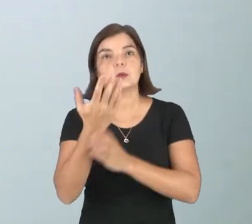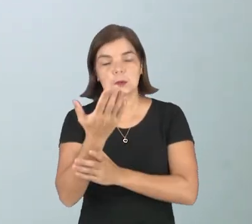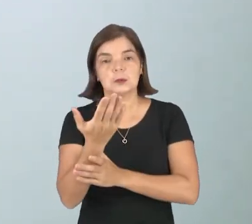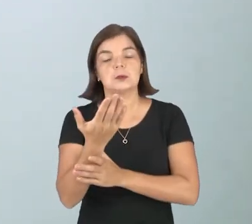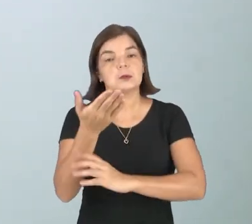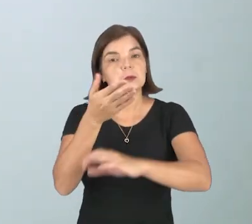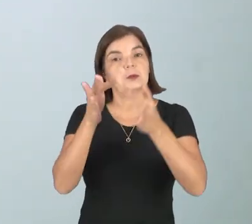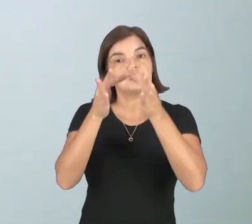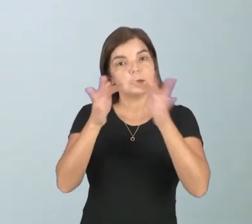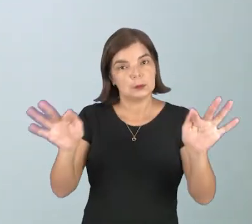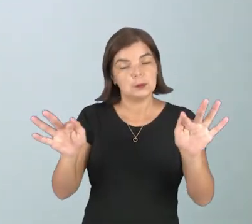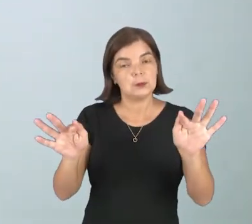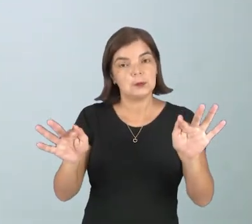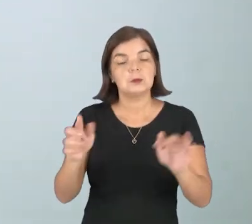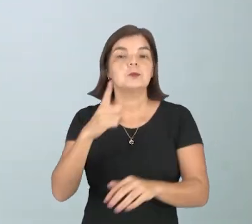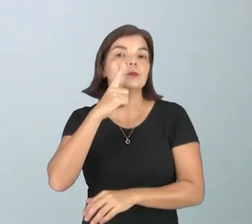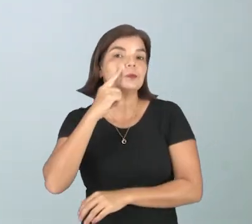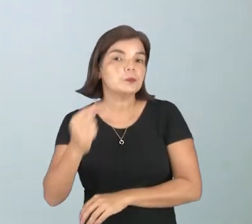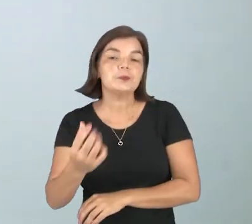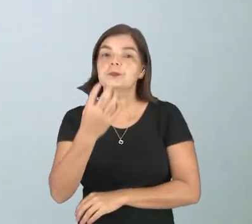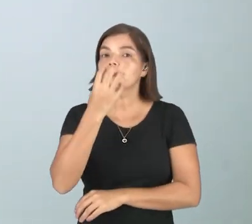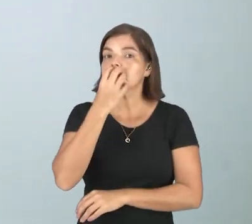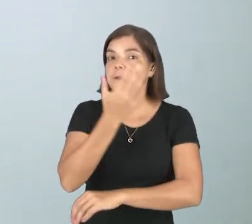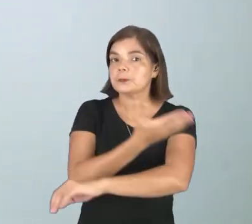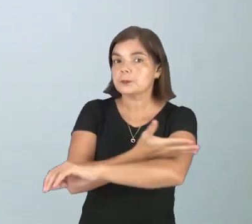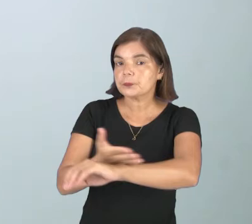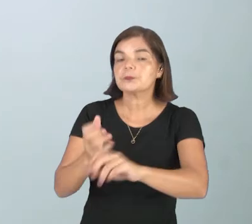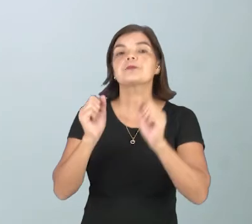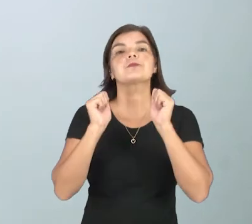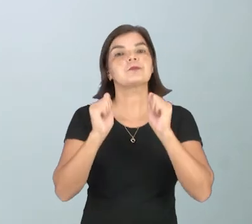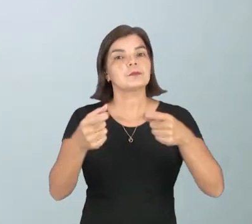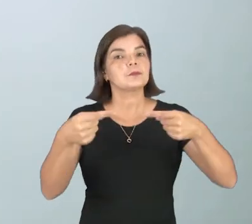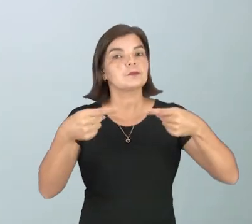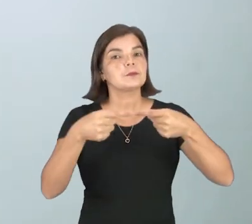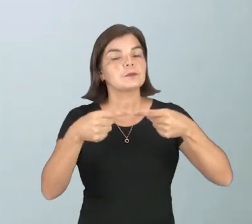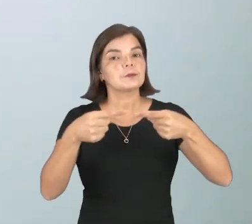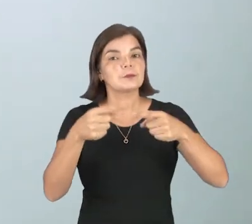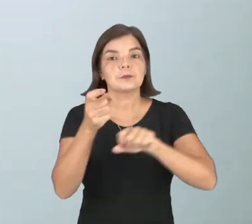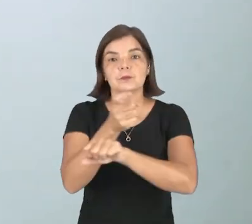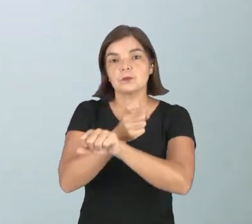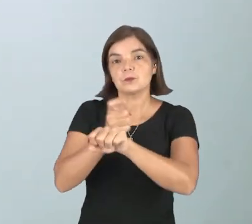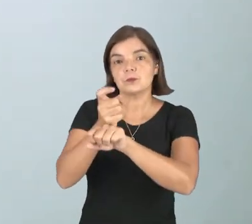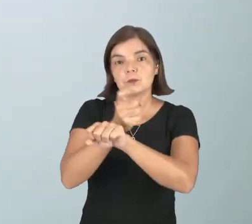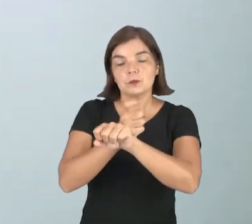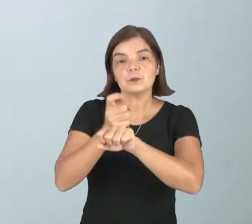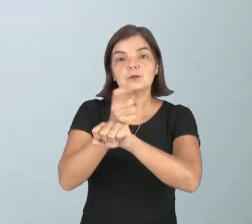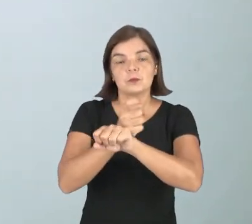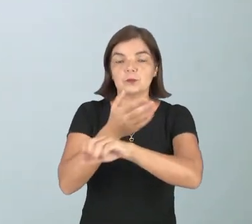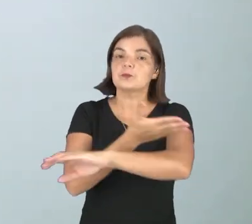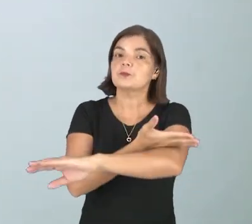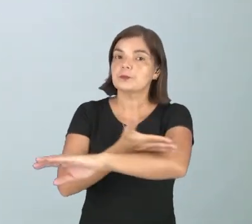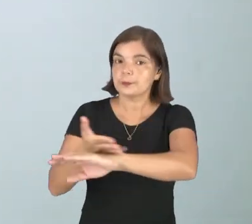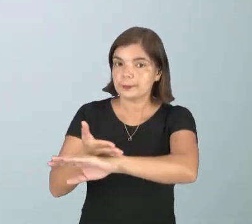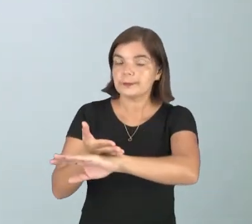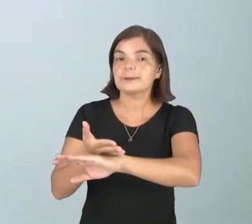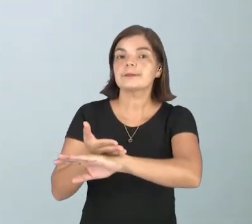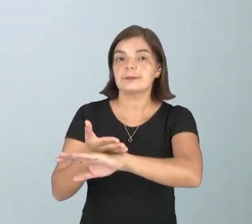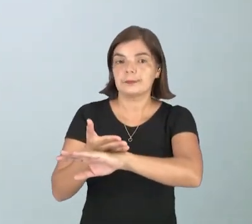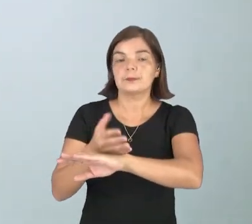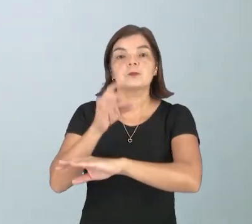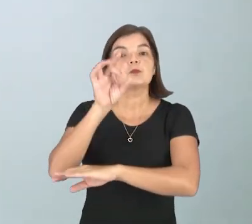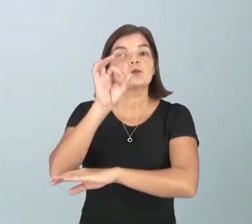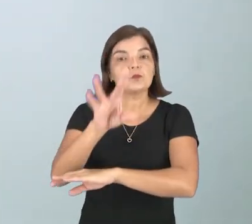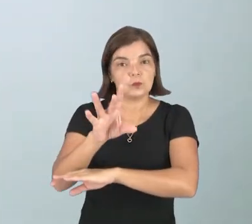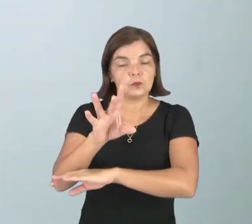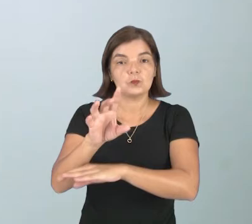acontece na frase um gato e um cachorro branco, você pode concordar o adjetivo branco, no caso da frase,